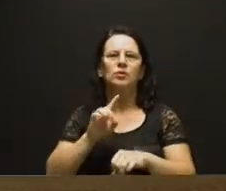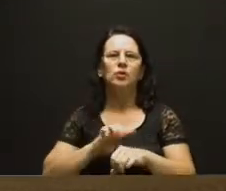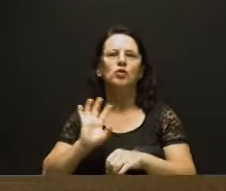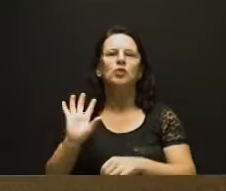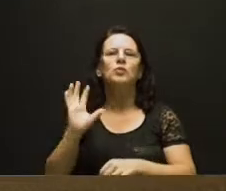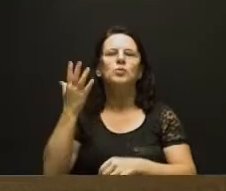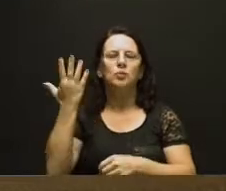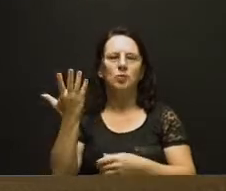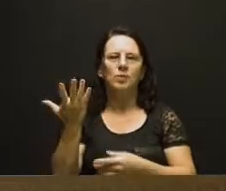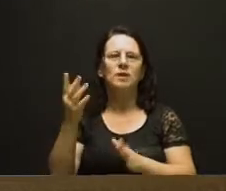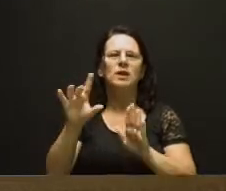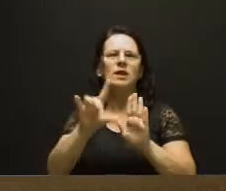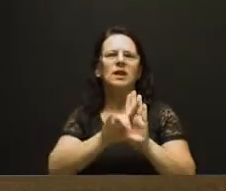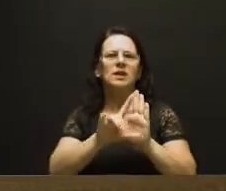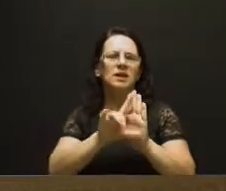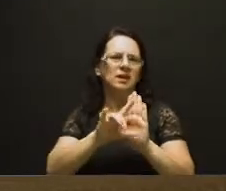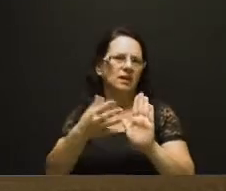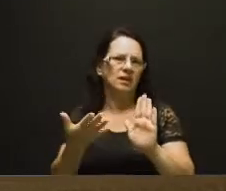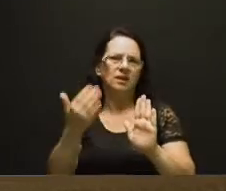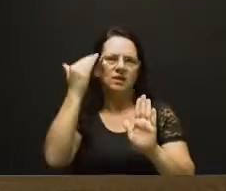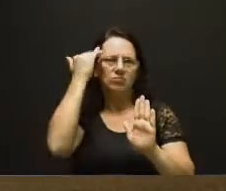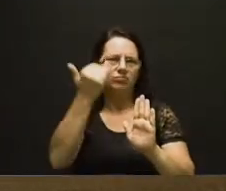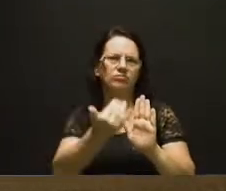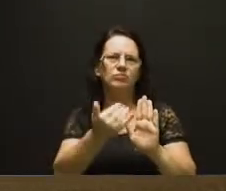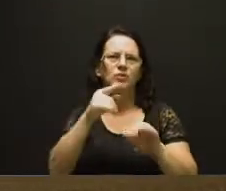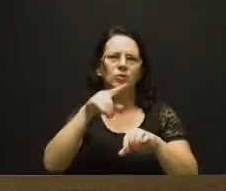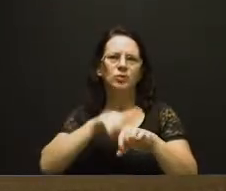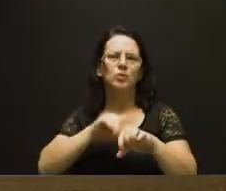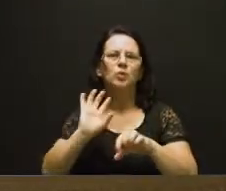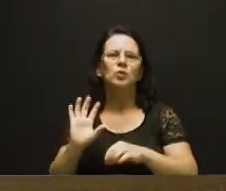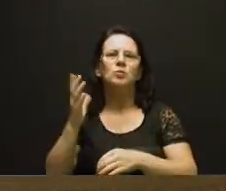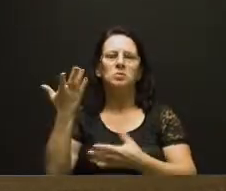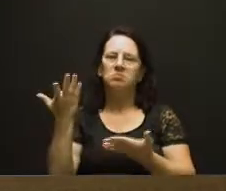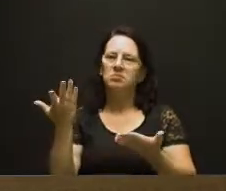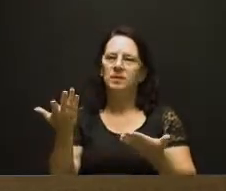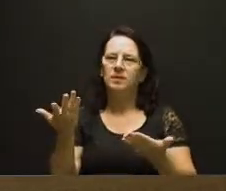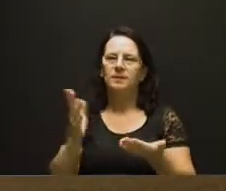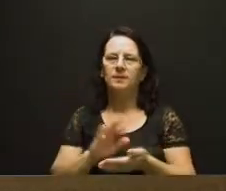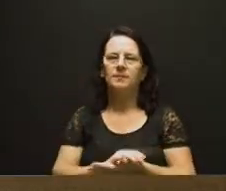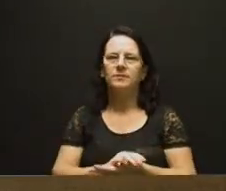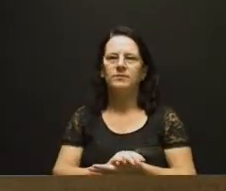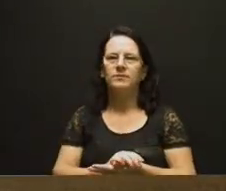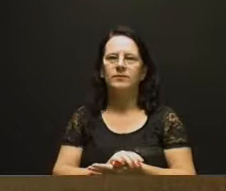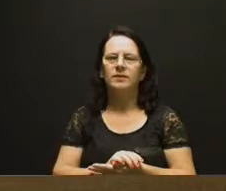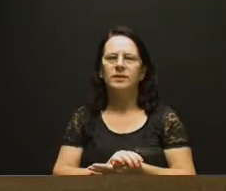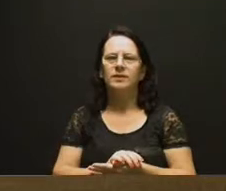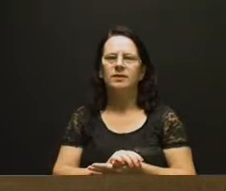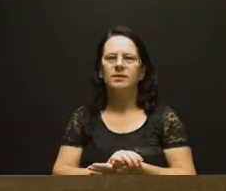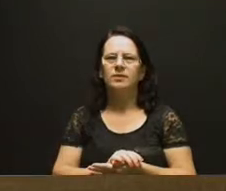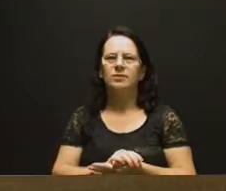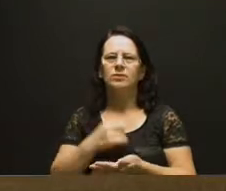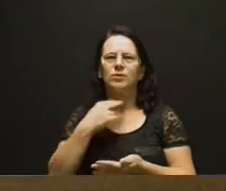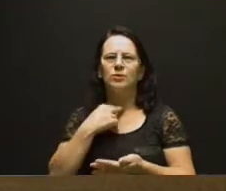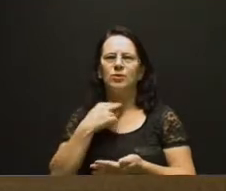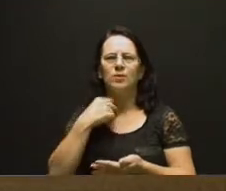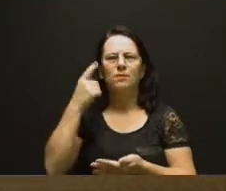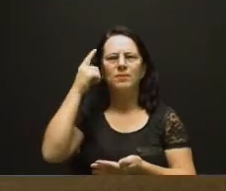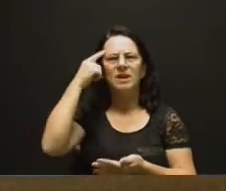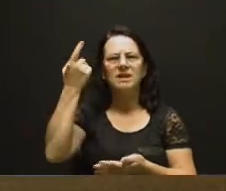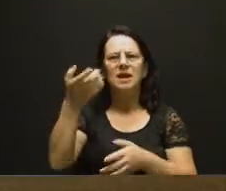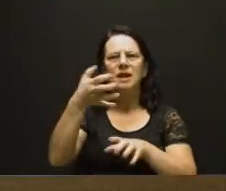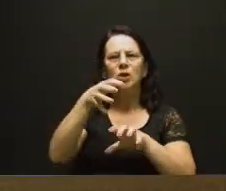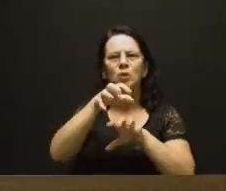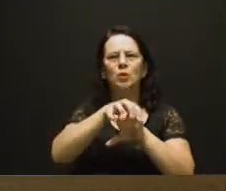leis ora consagrado em resoluções e disseram que tal você pode pensar em inclusão